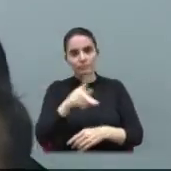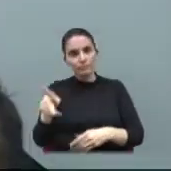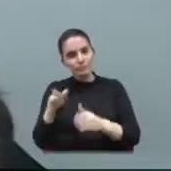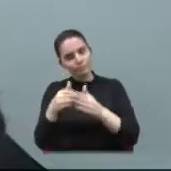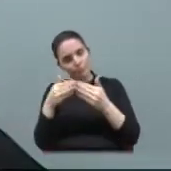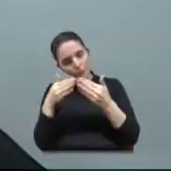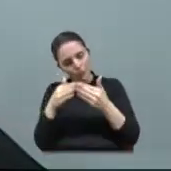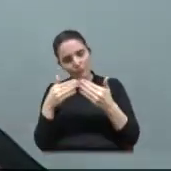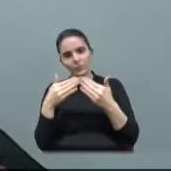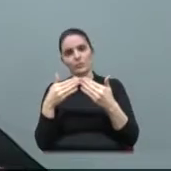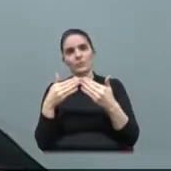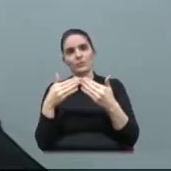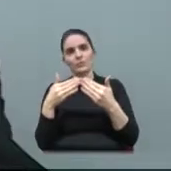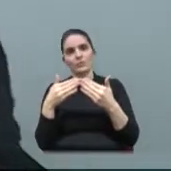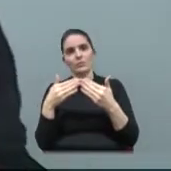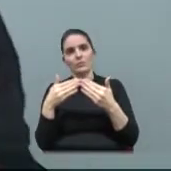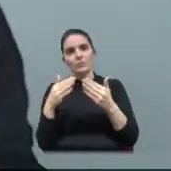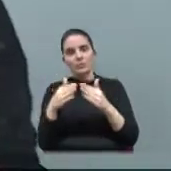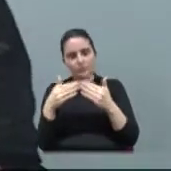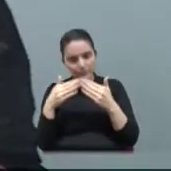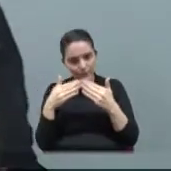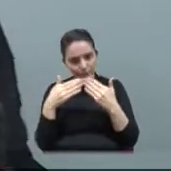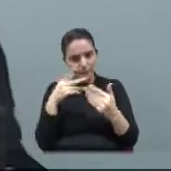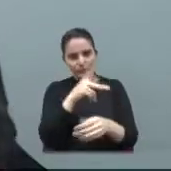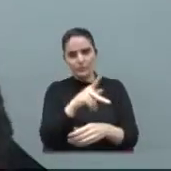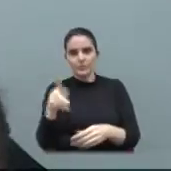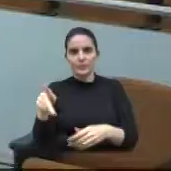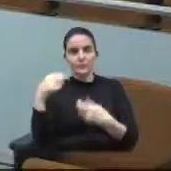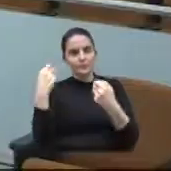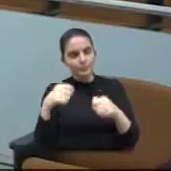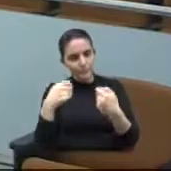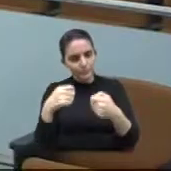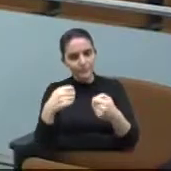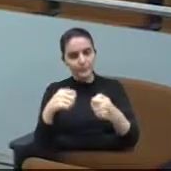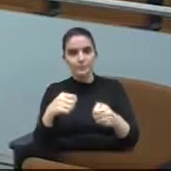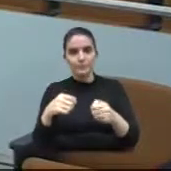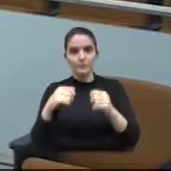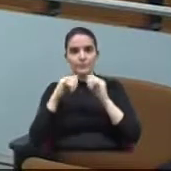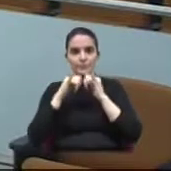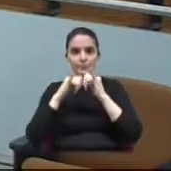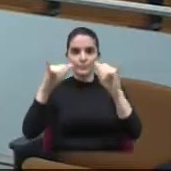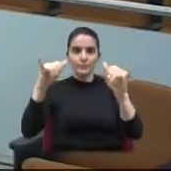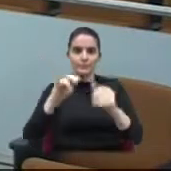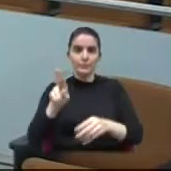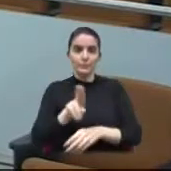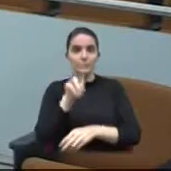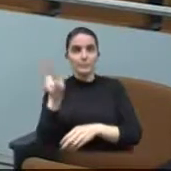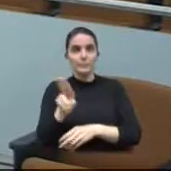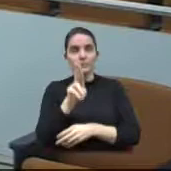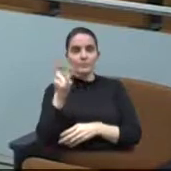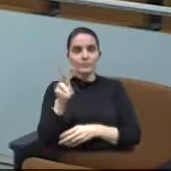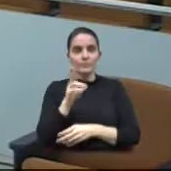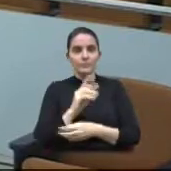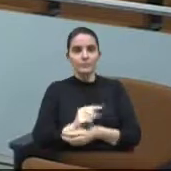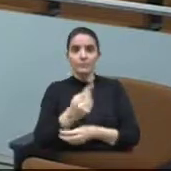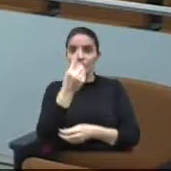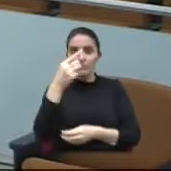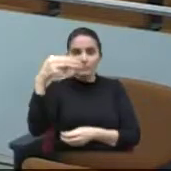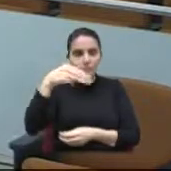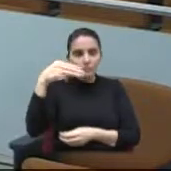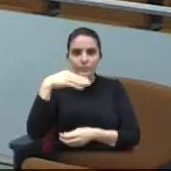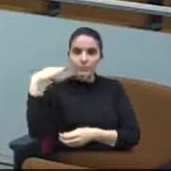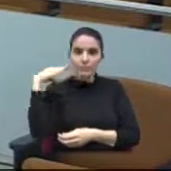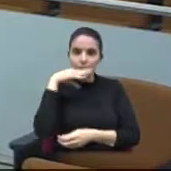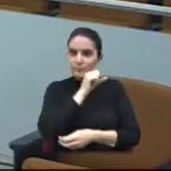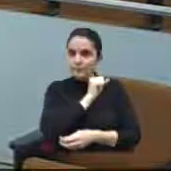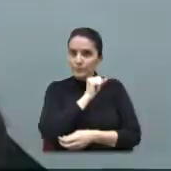gentileza, deixa as meninas falarem, senhor presidente. Elas precisam expor, elas são usuárias, senhor presidente. É um minutinho, é rápido, senhor